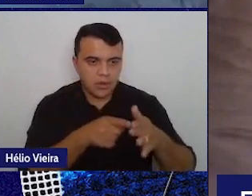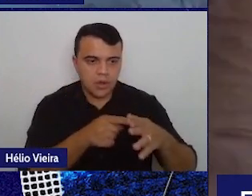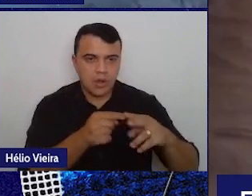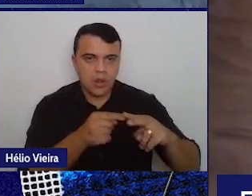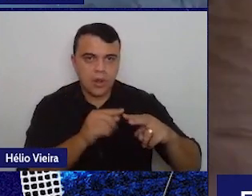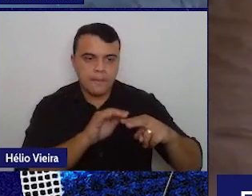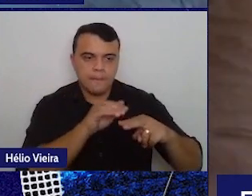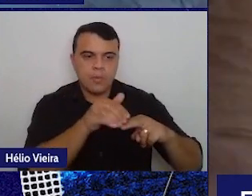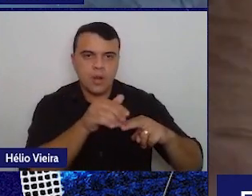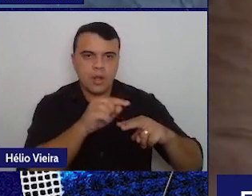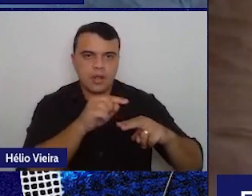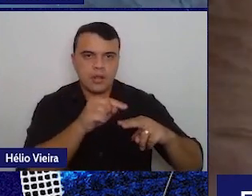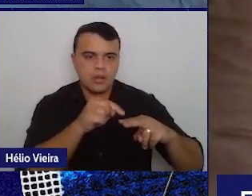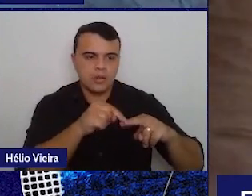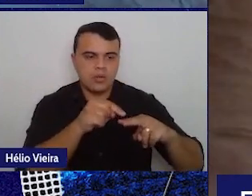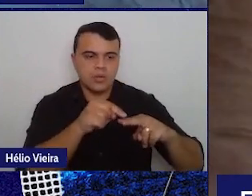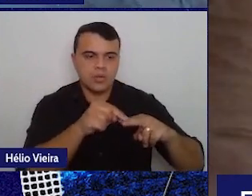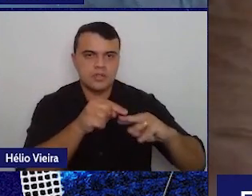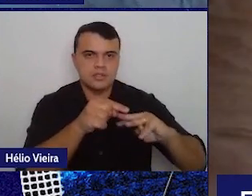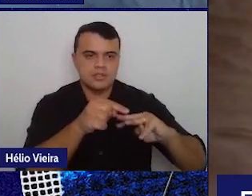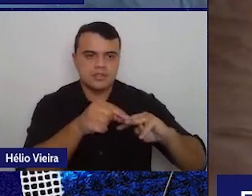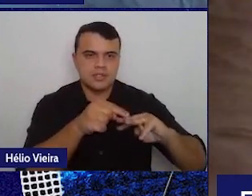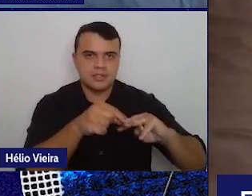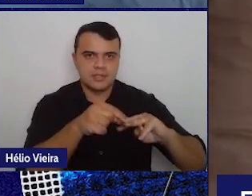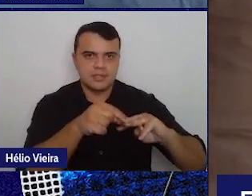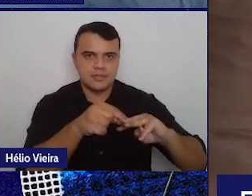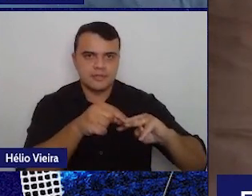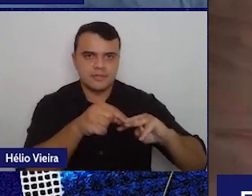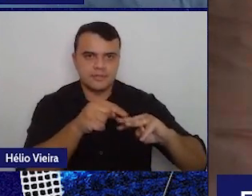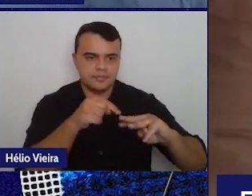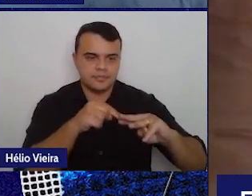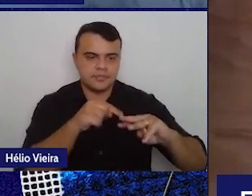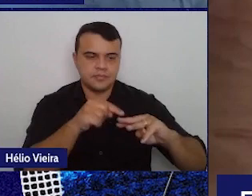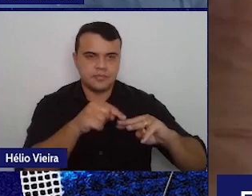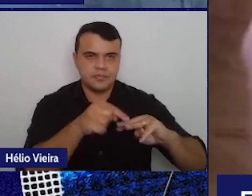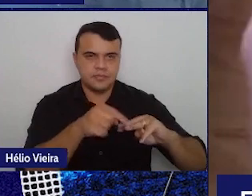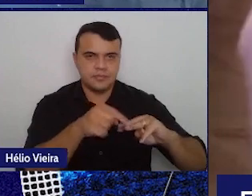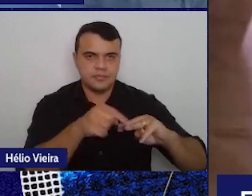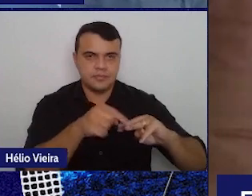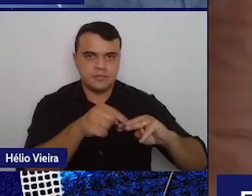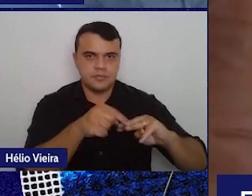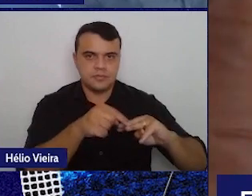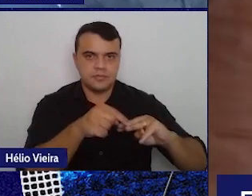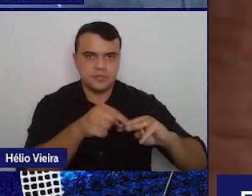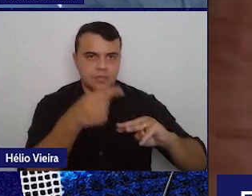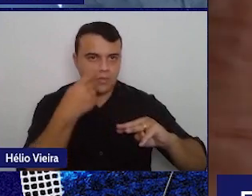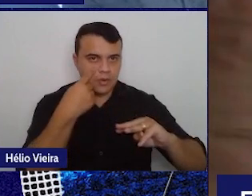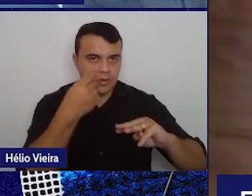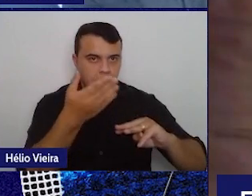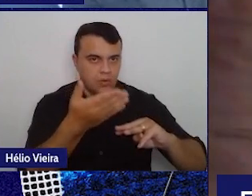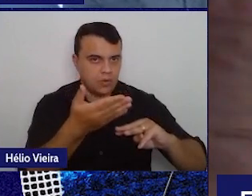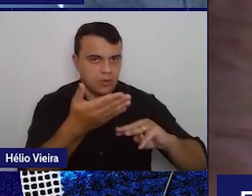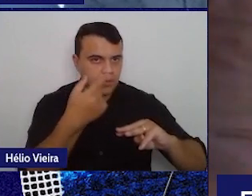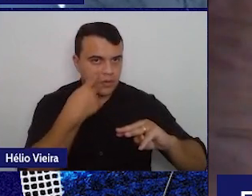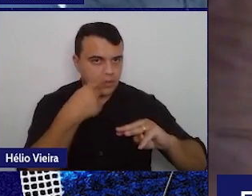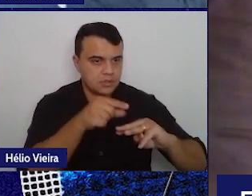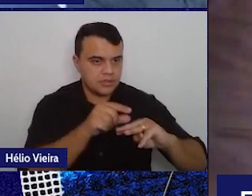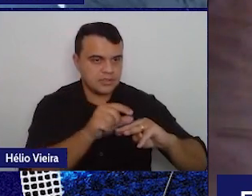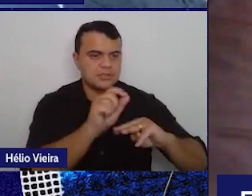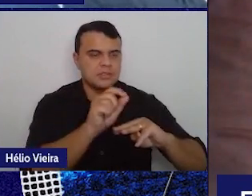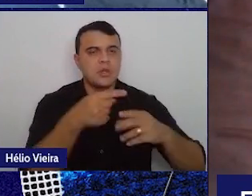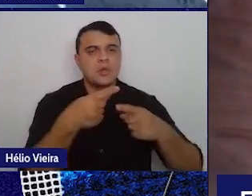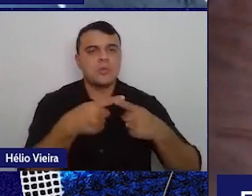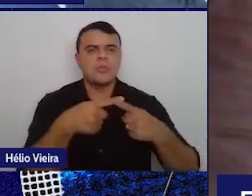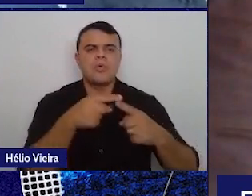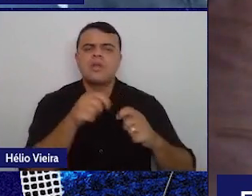no terceiro, ó, 1, 2, 3. No terceiro, a gente sai. Por que a gente